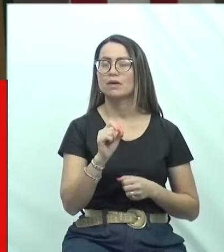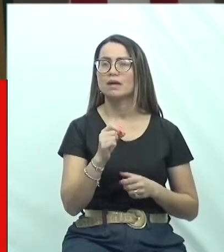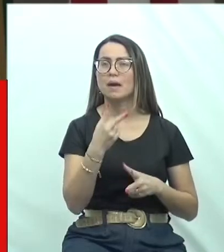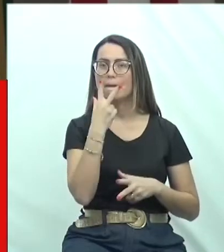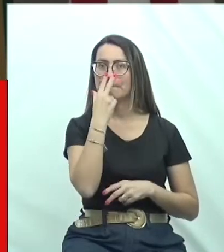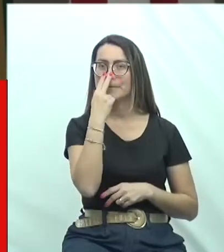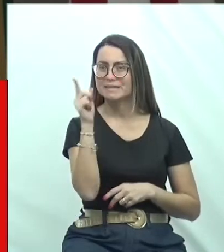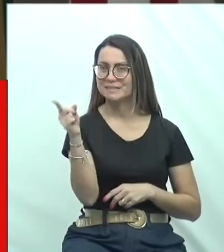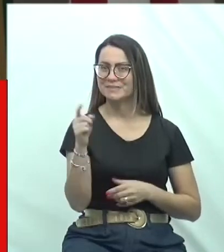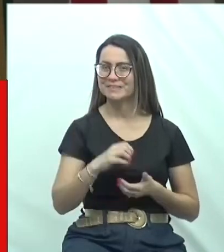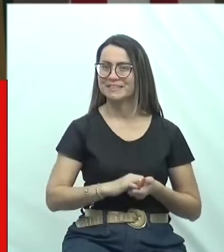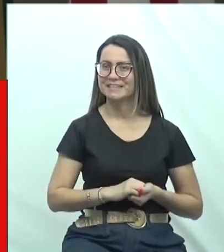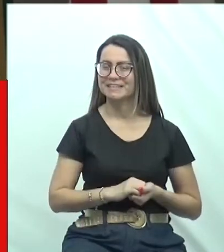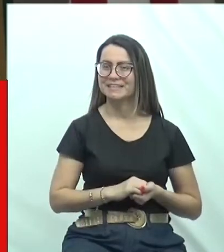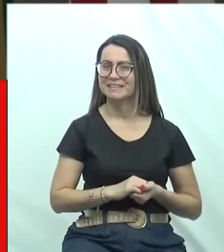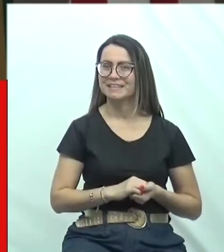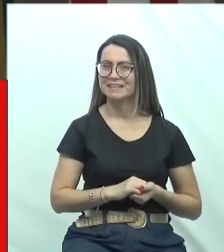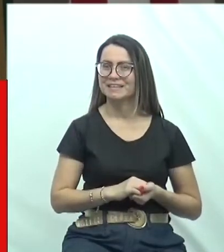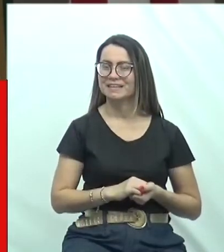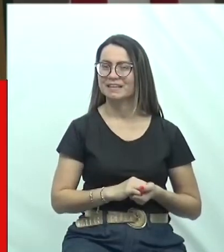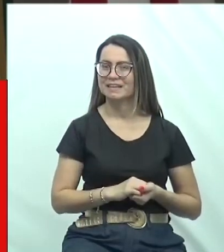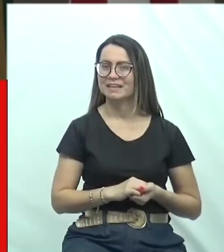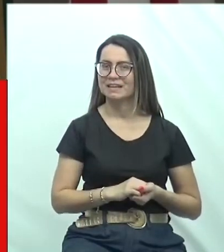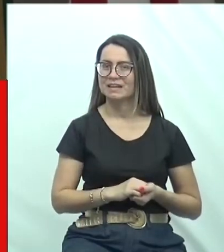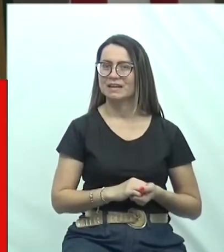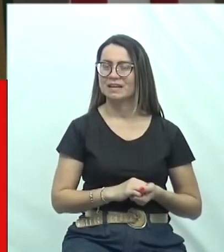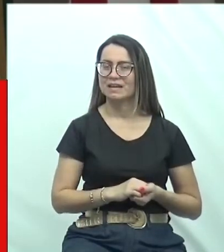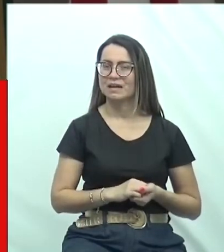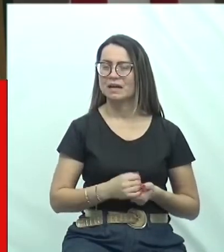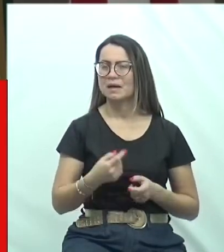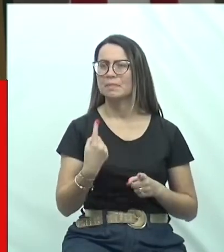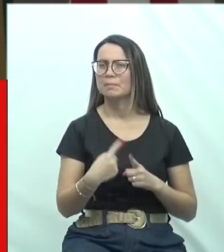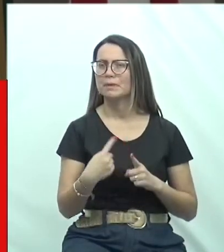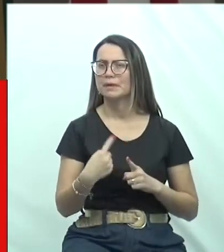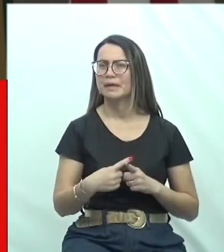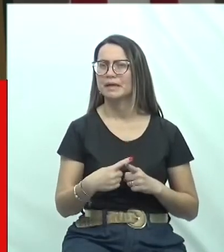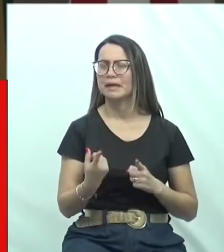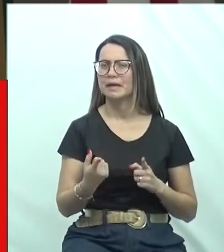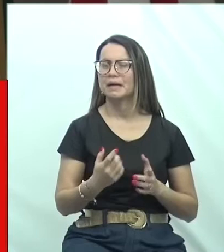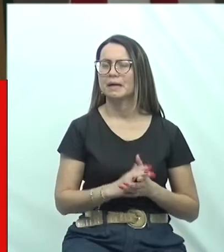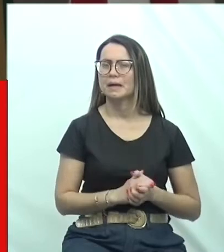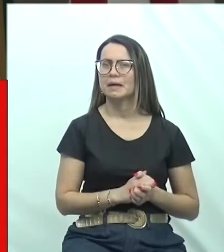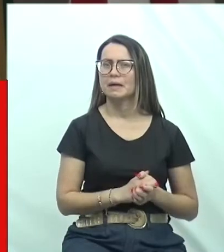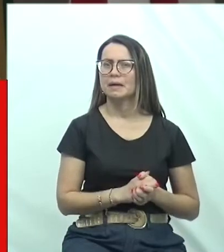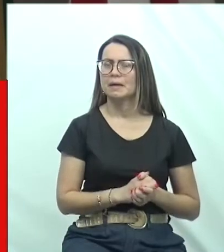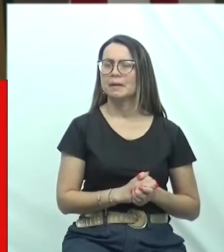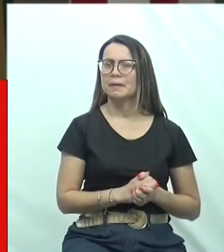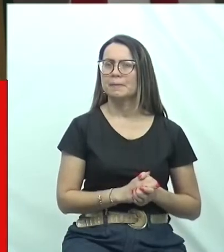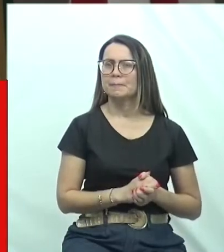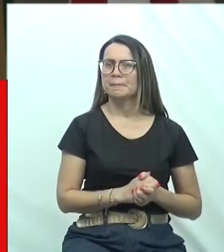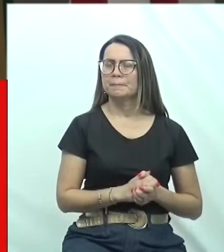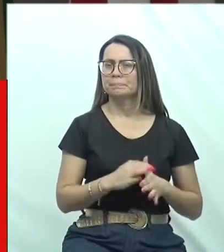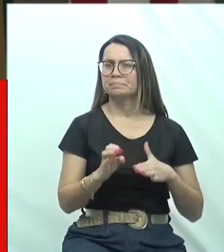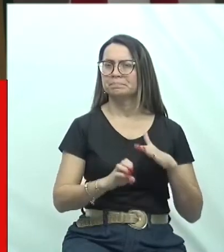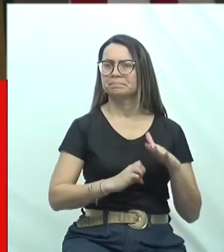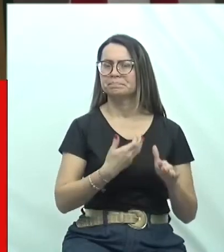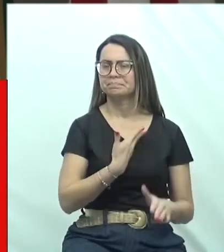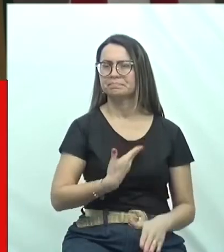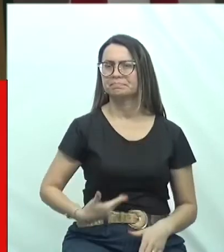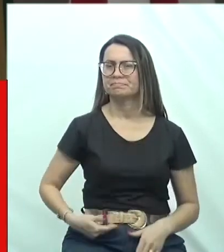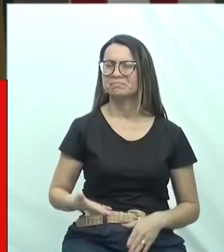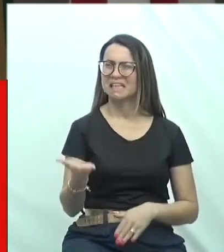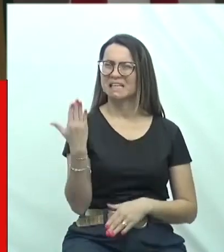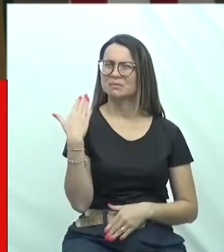Toninho. Assim, ó, justamente para os órgãos públicos. E a gente fez, na época,